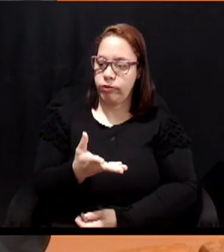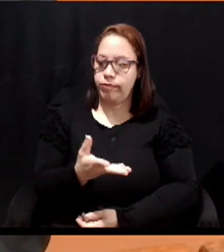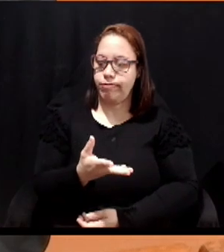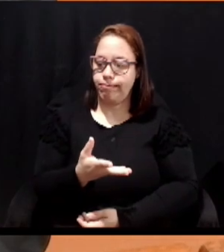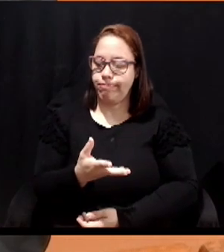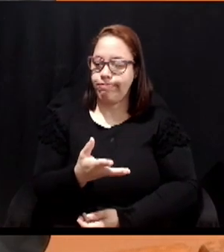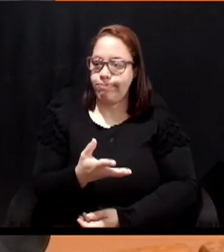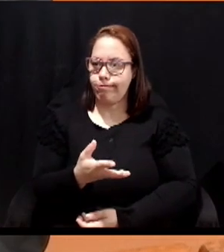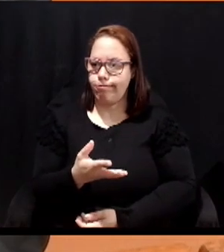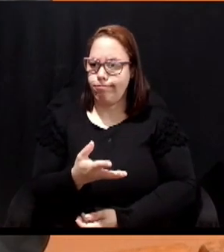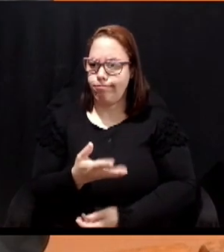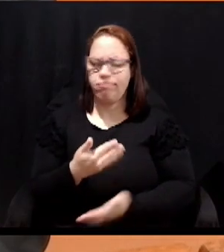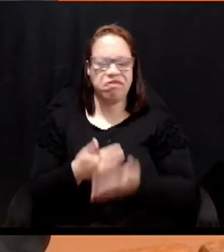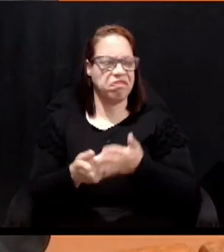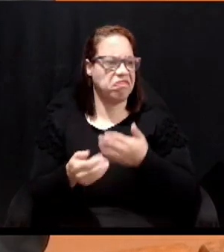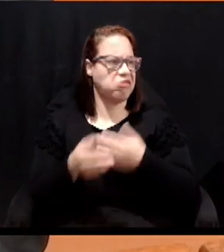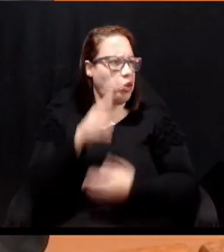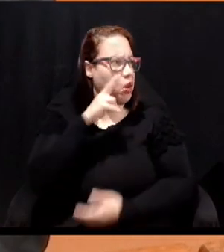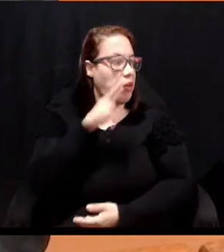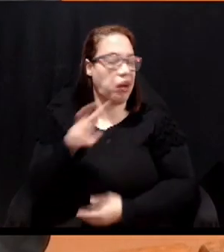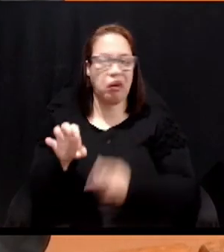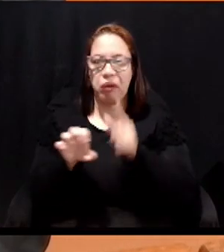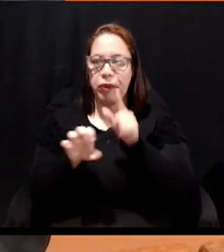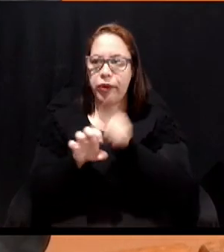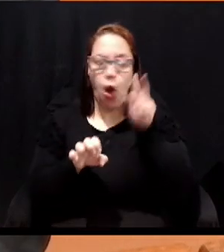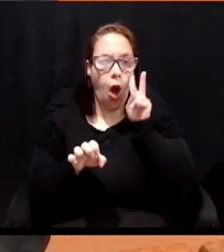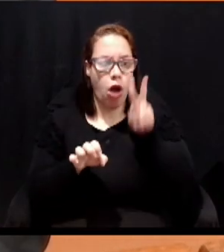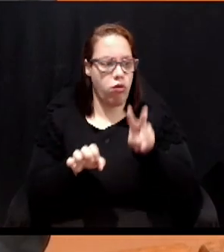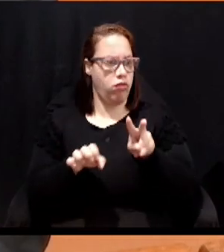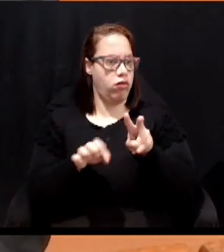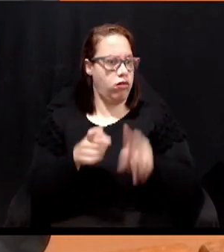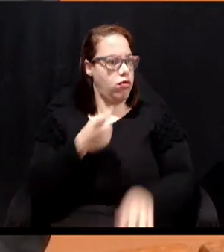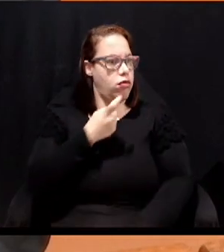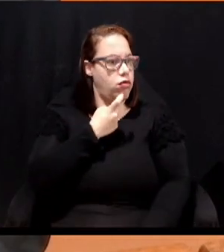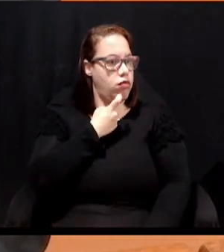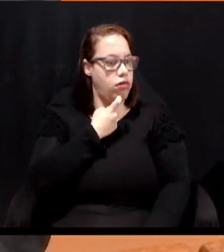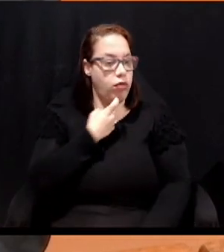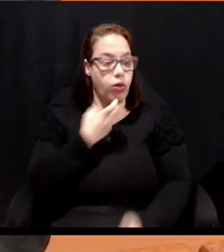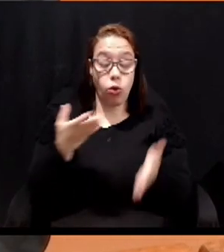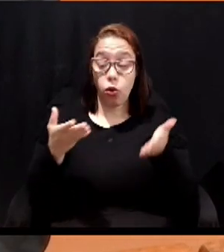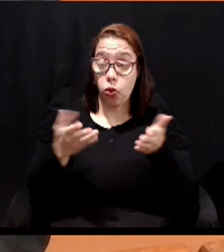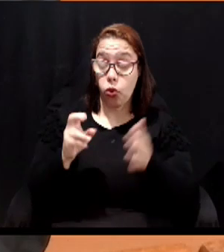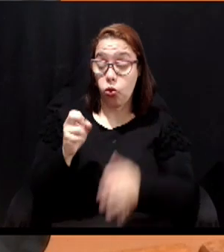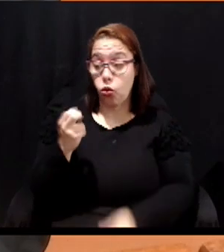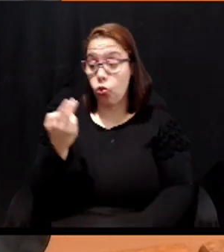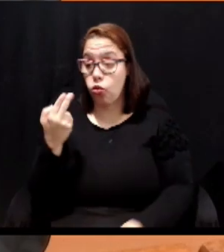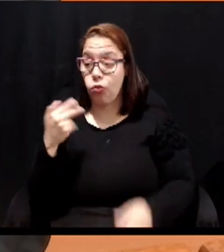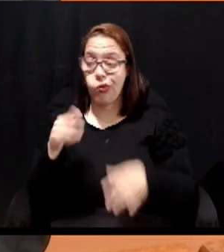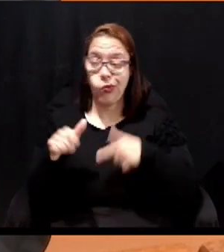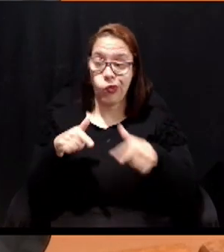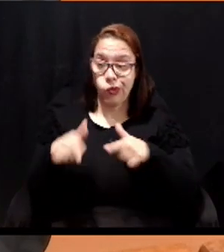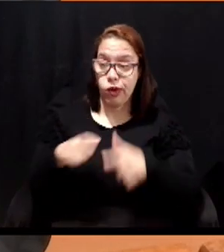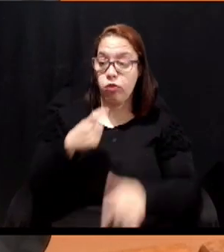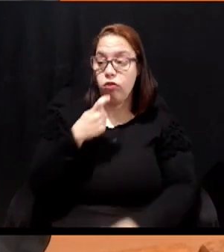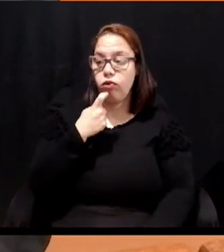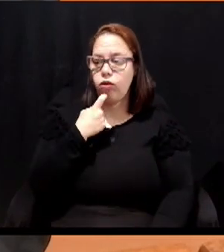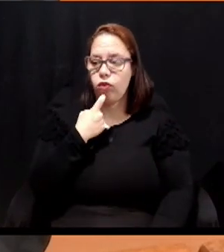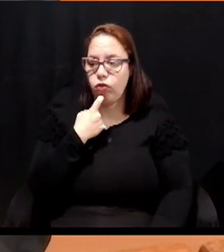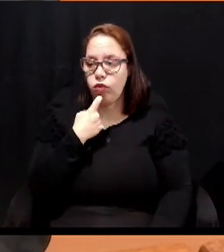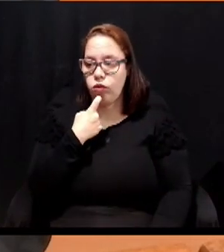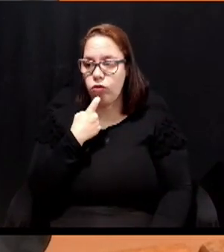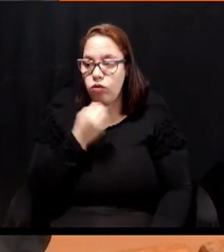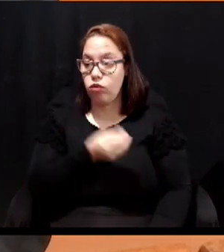qualquer empresário que venha a Campinas ou esteja trabalhando em Campinas, tendo a sua vida aqui.